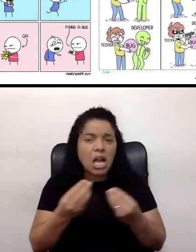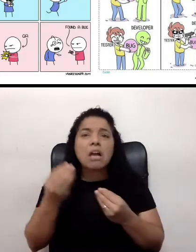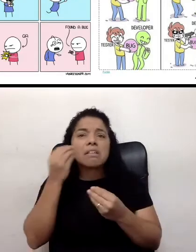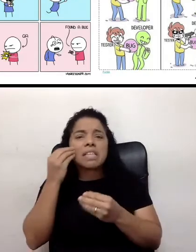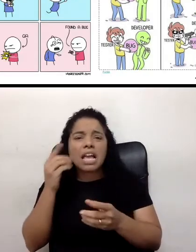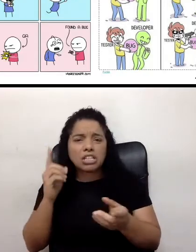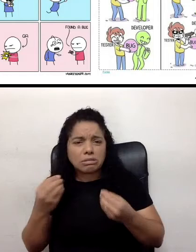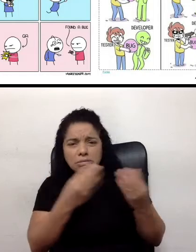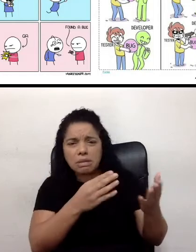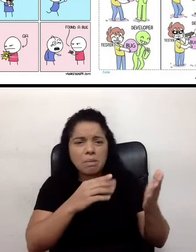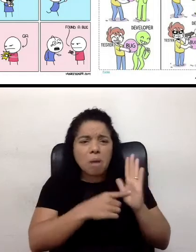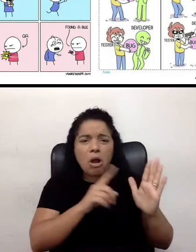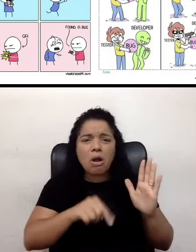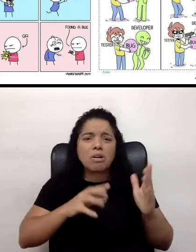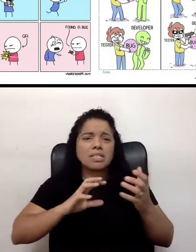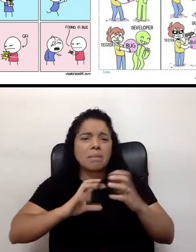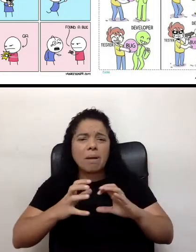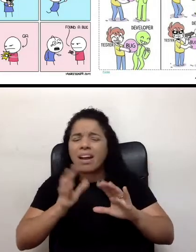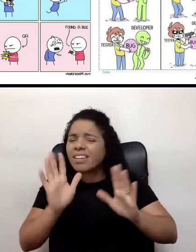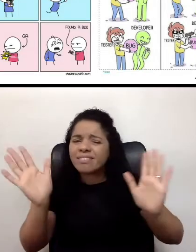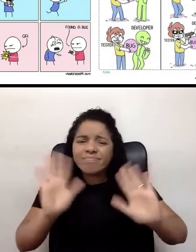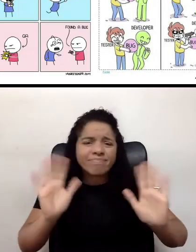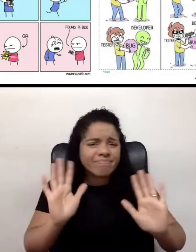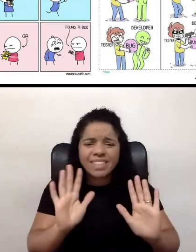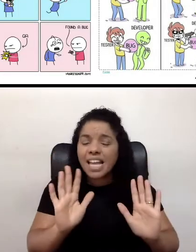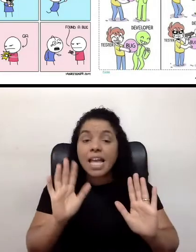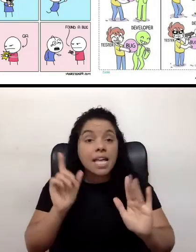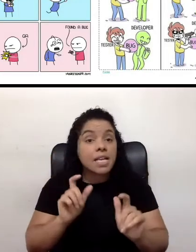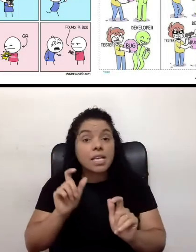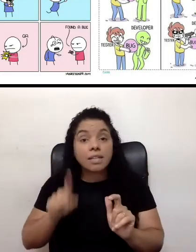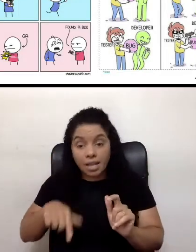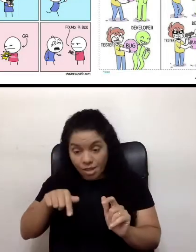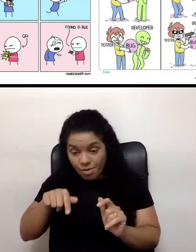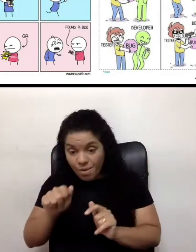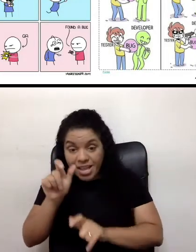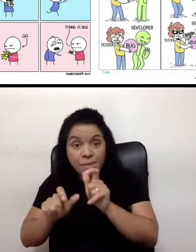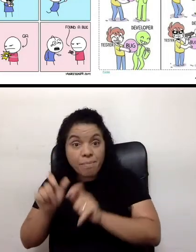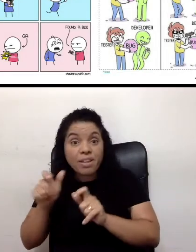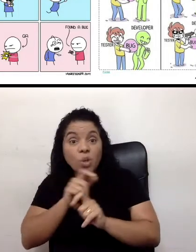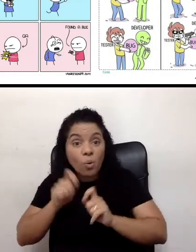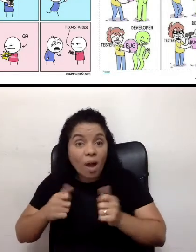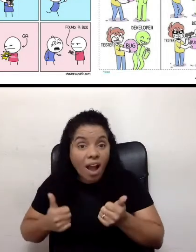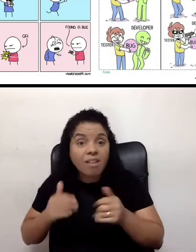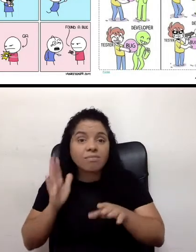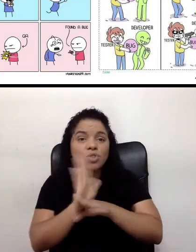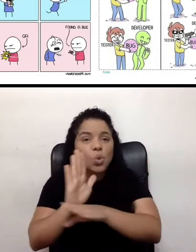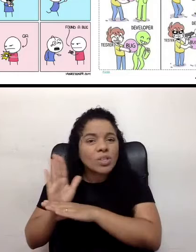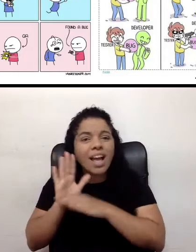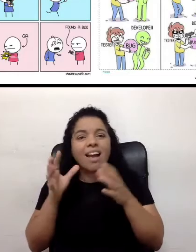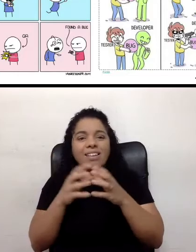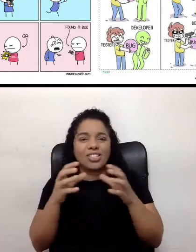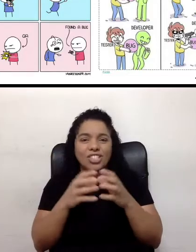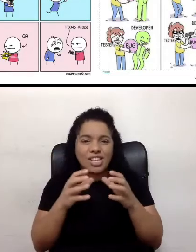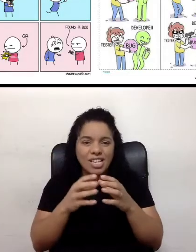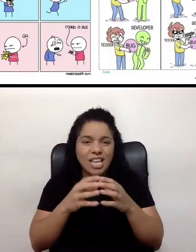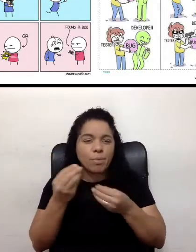toma o bug. Isso deveria ser uma pessoa onde que poderia ajudar o time a construir